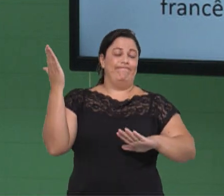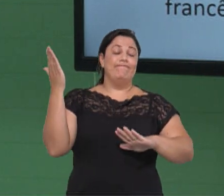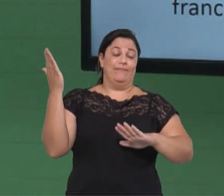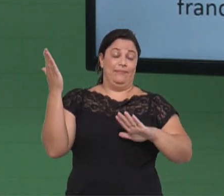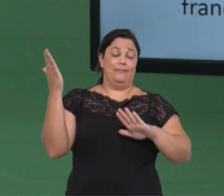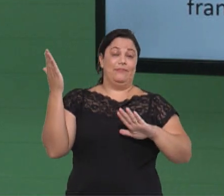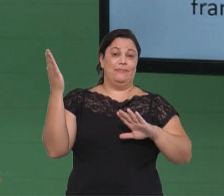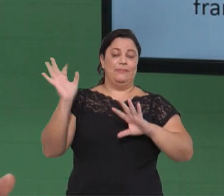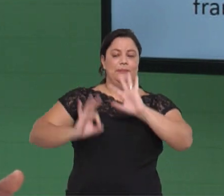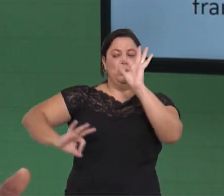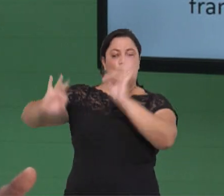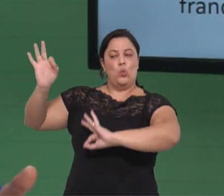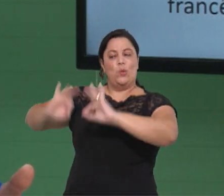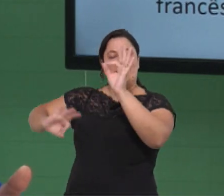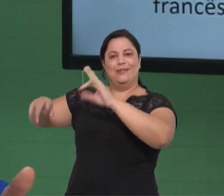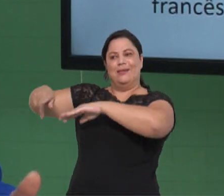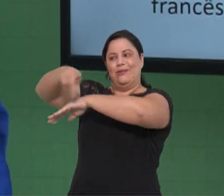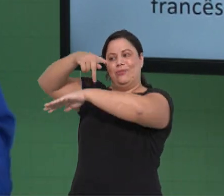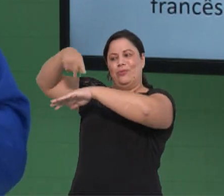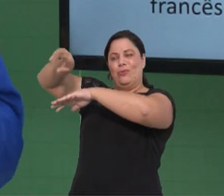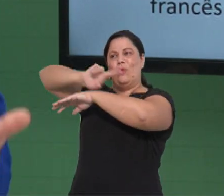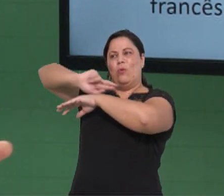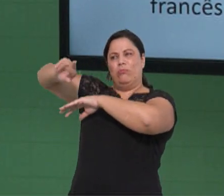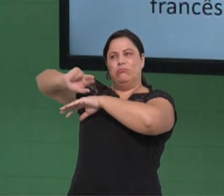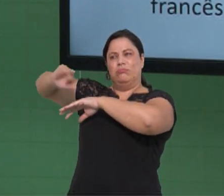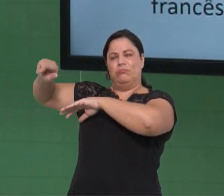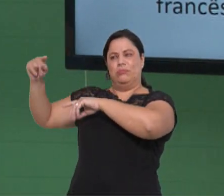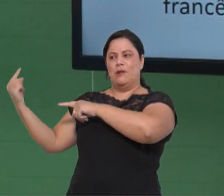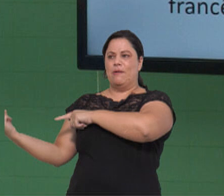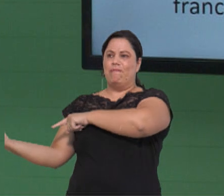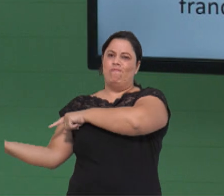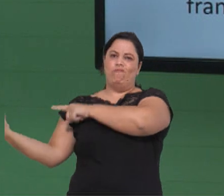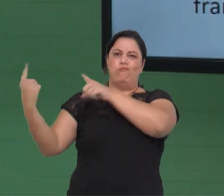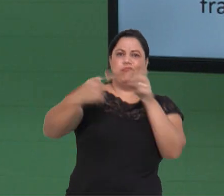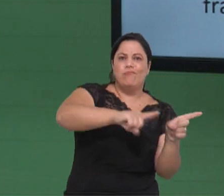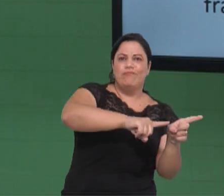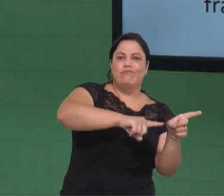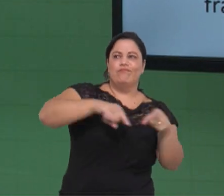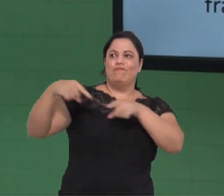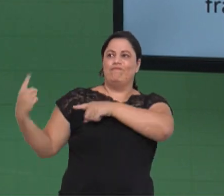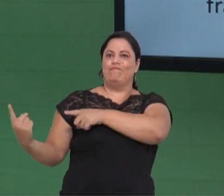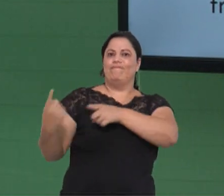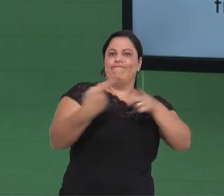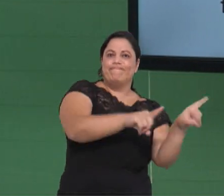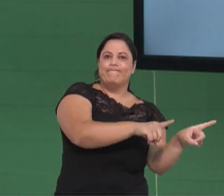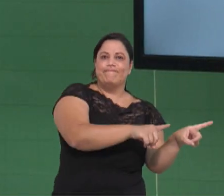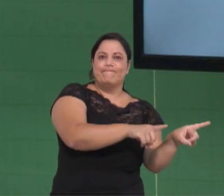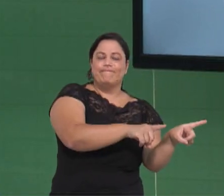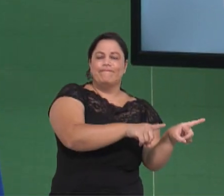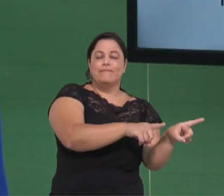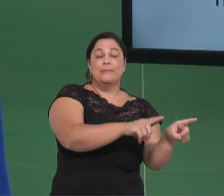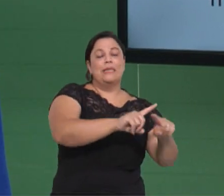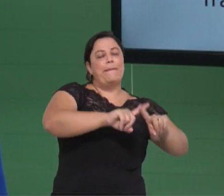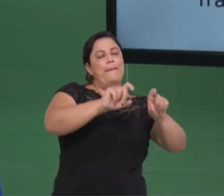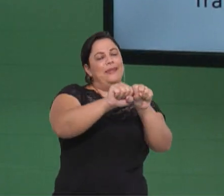vizinhas uma contra-revolução para devolvê-lo ao poder absolutista. Só que isso era